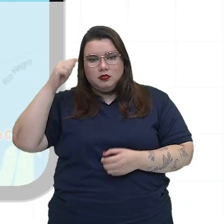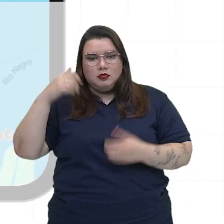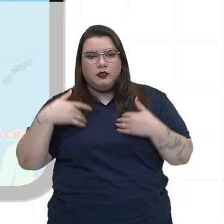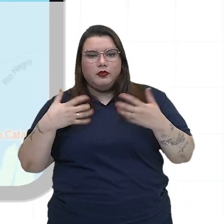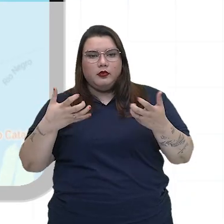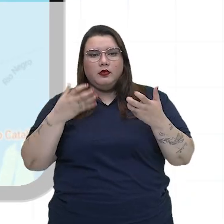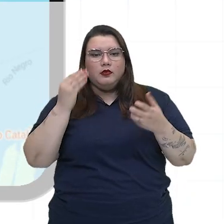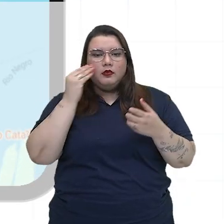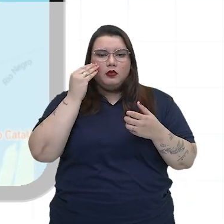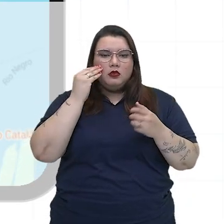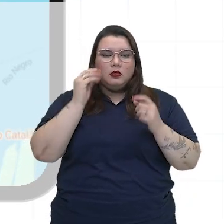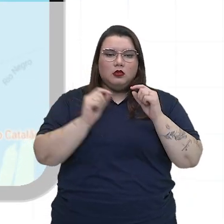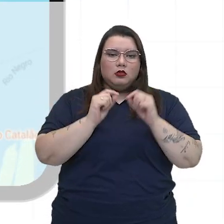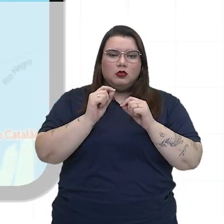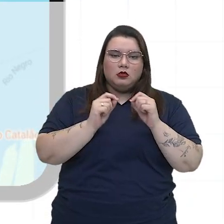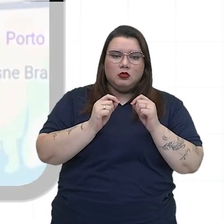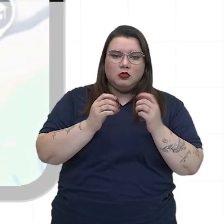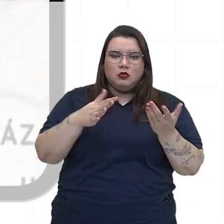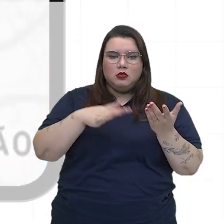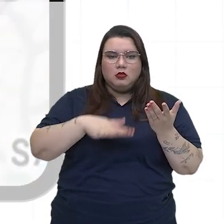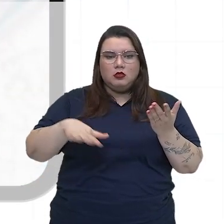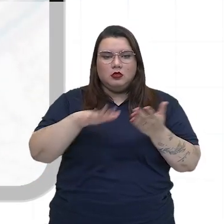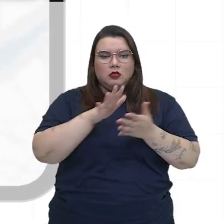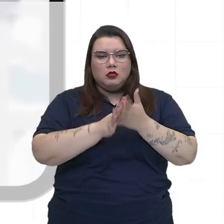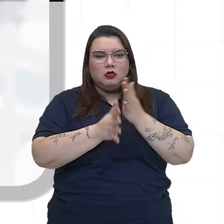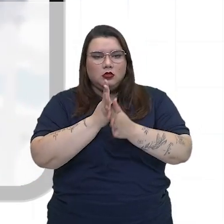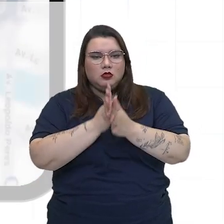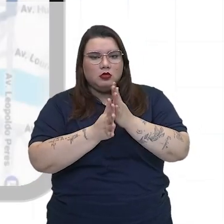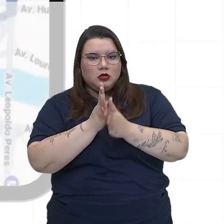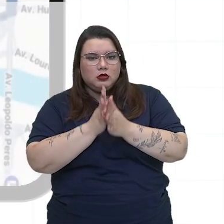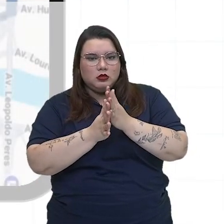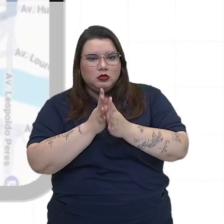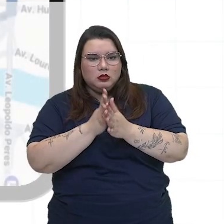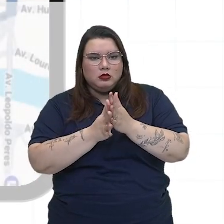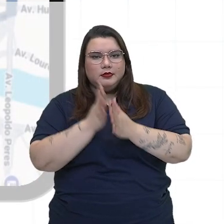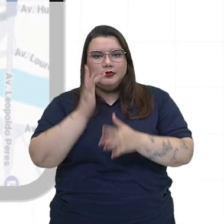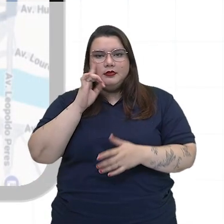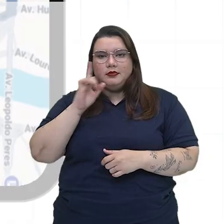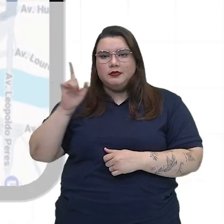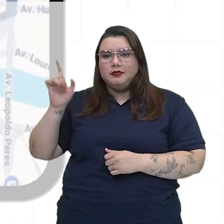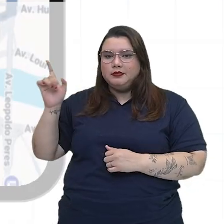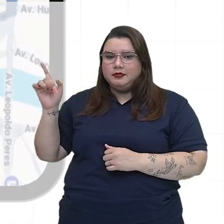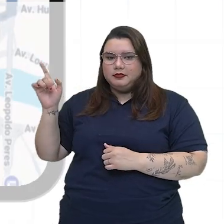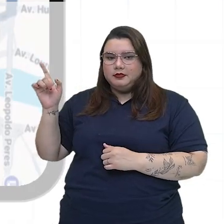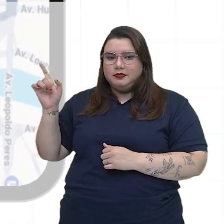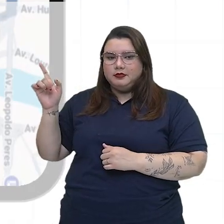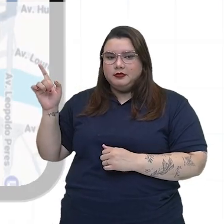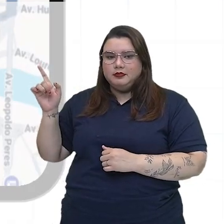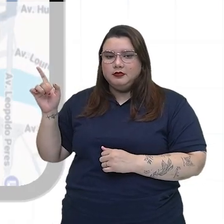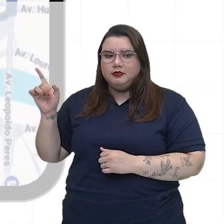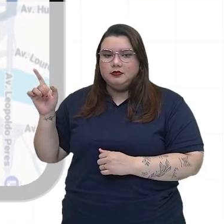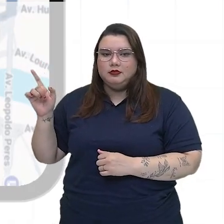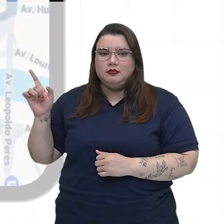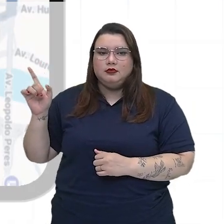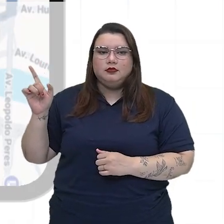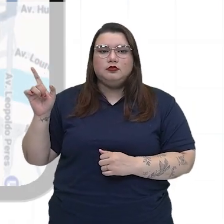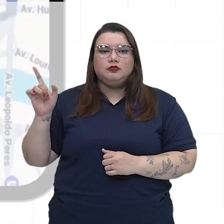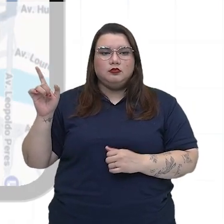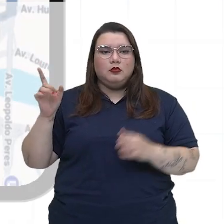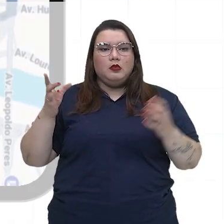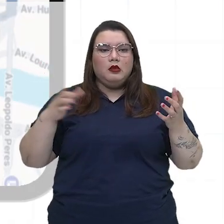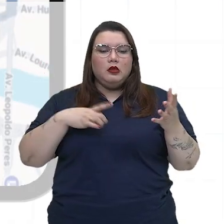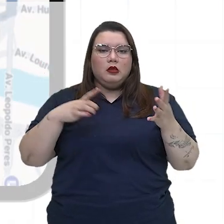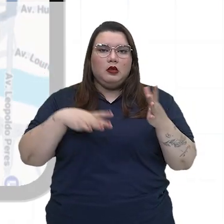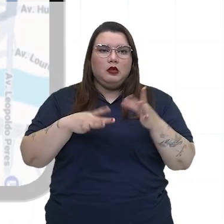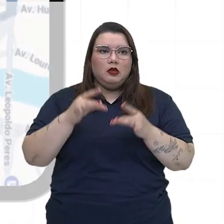eu quero ver um pouco mais aí da parte do centro, do bairro Centro. Olha só, eu tenho agora uma maior riqueza